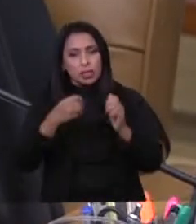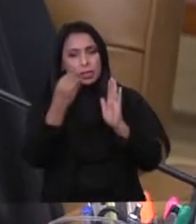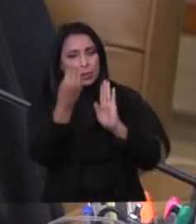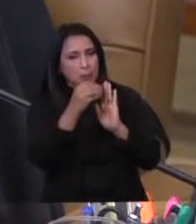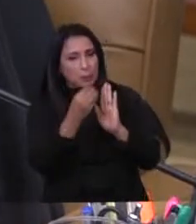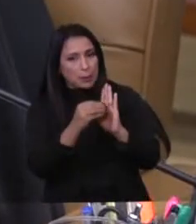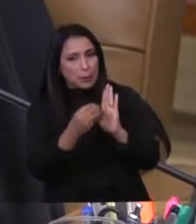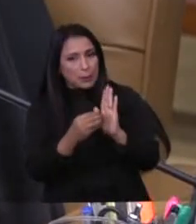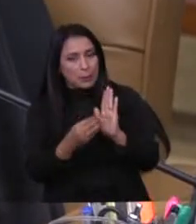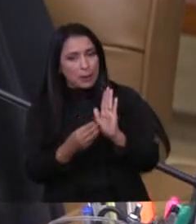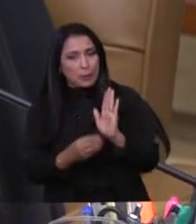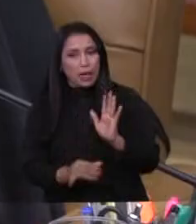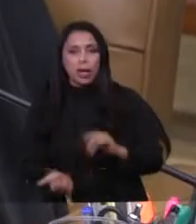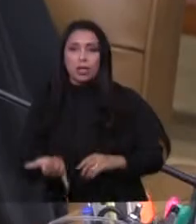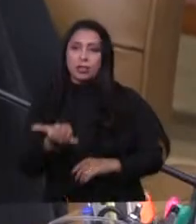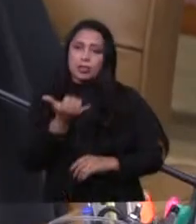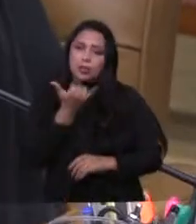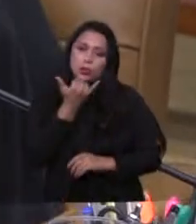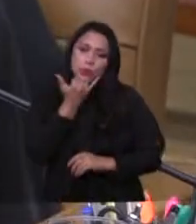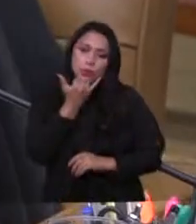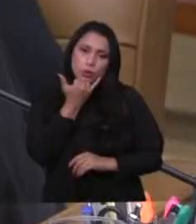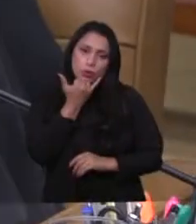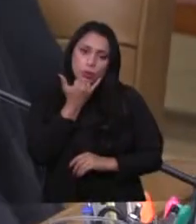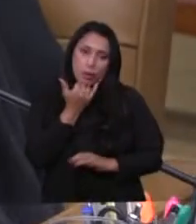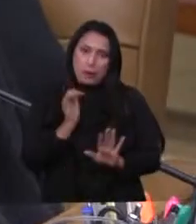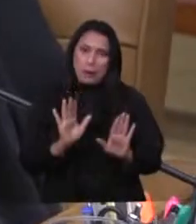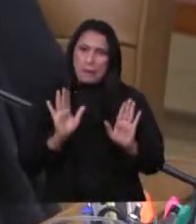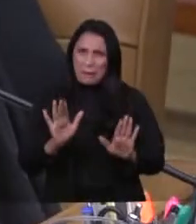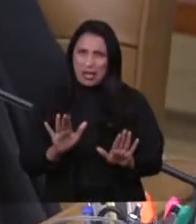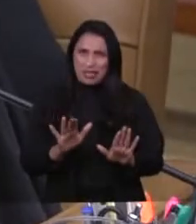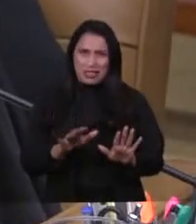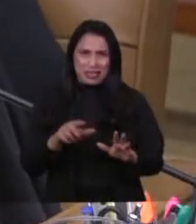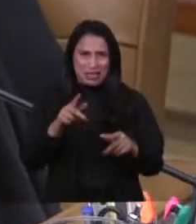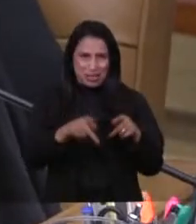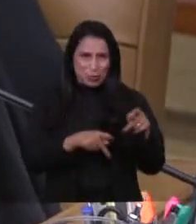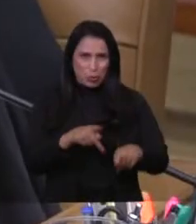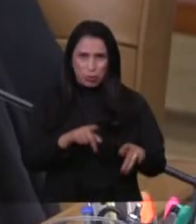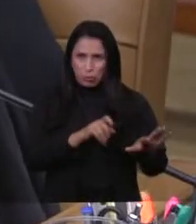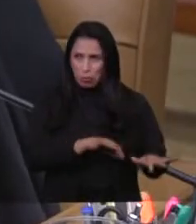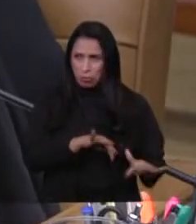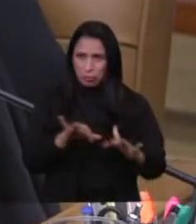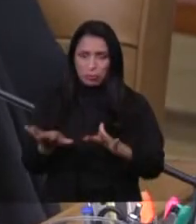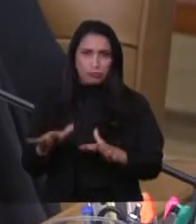que, com a devida vênia, não vi nesses manifestantes.